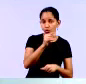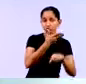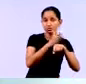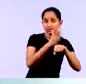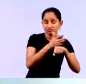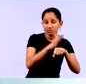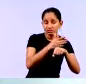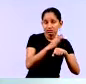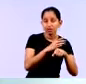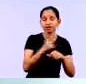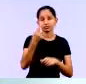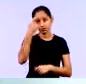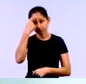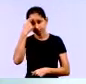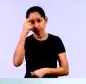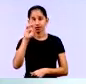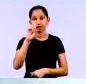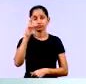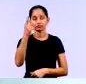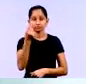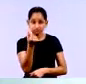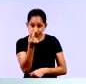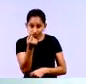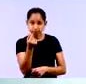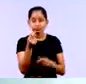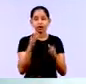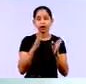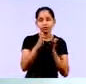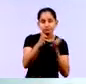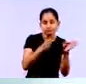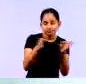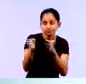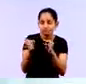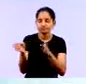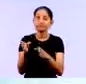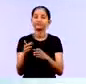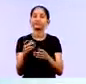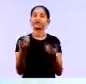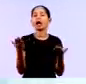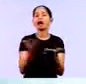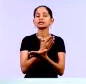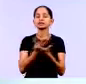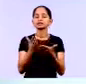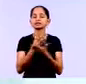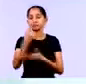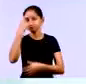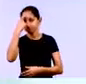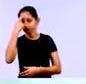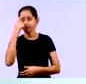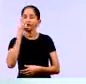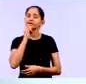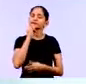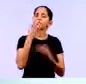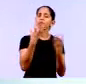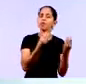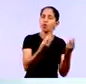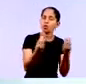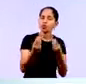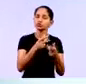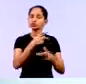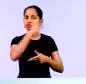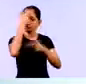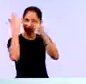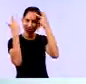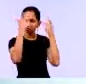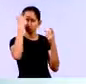meu RH, dos meus recursos humanos. Porque senão você pode, em determinados períodos, ter um grande quantitativo